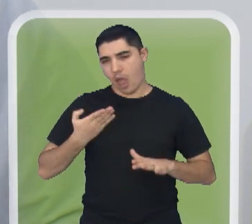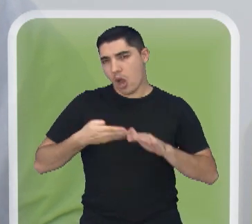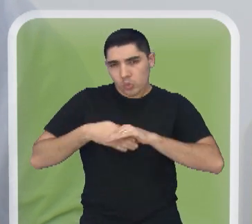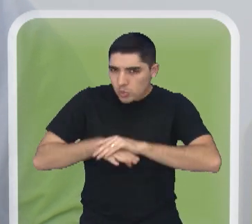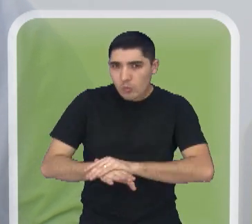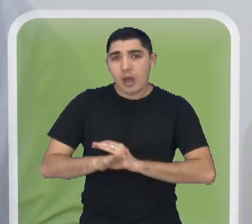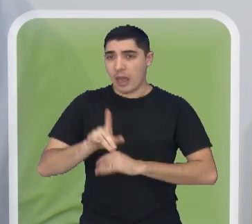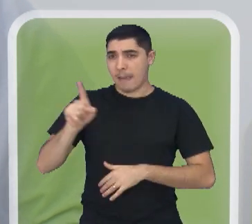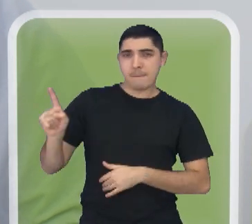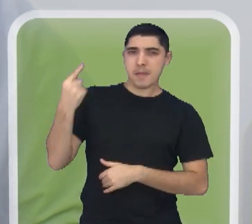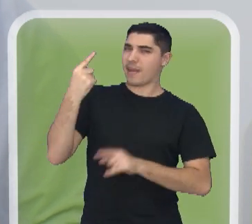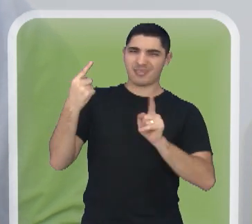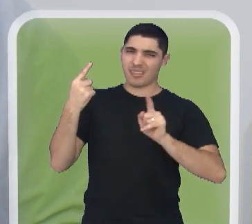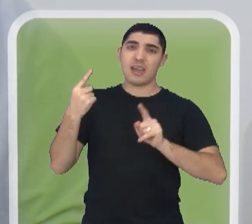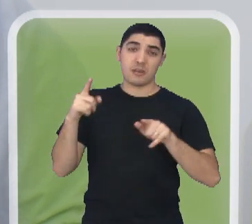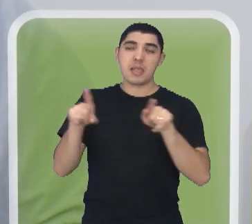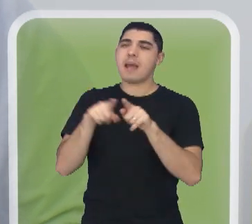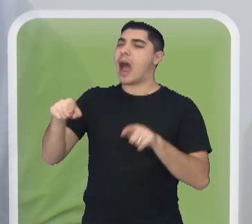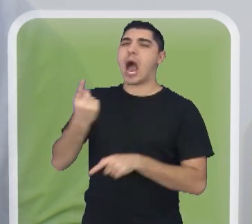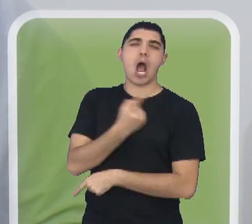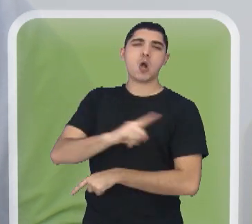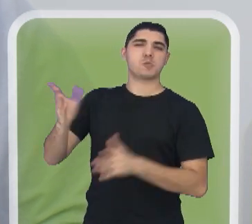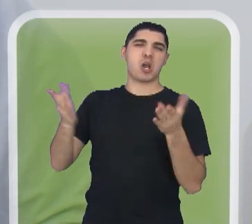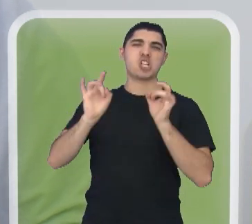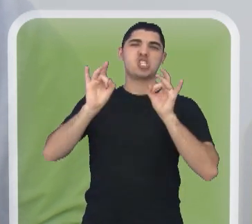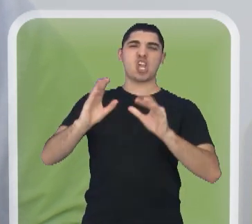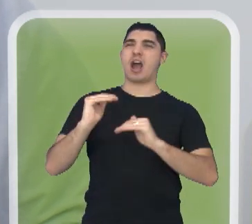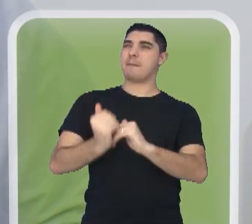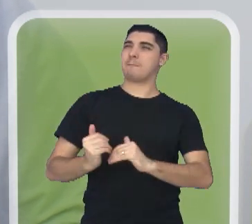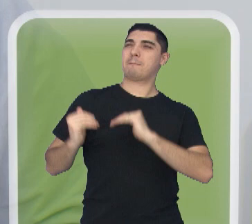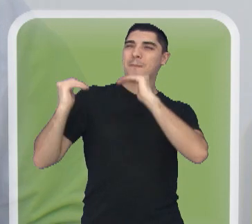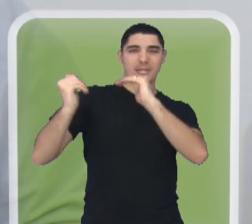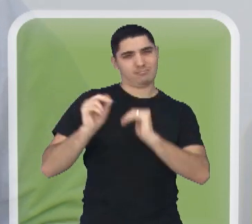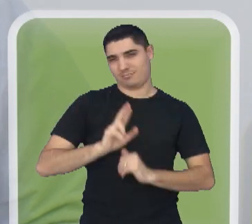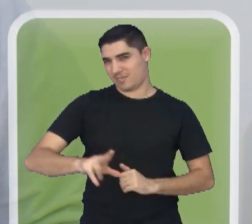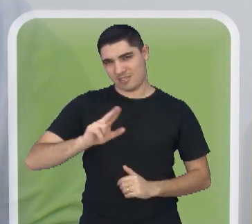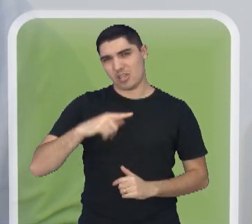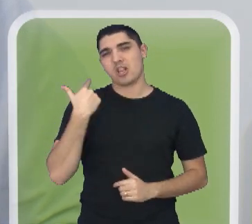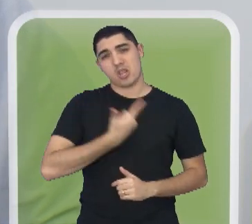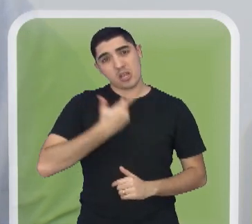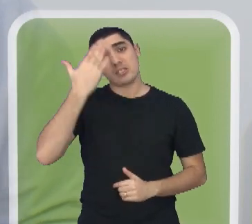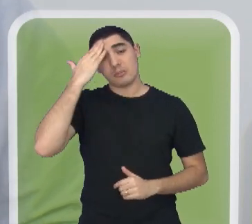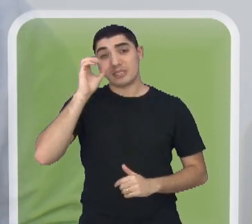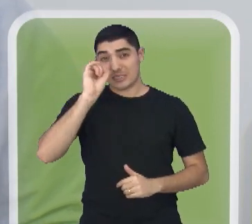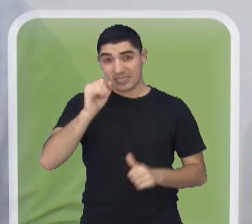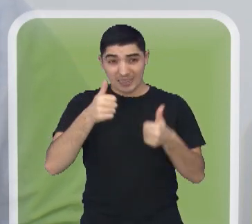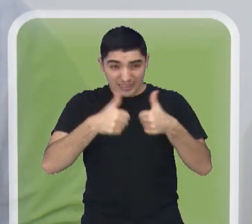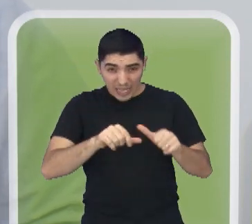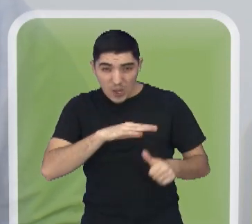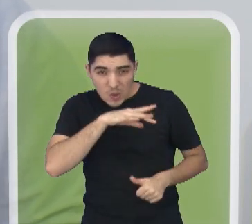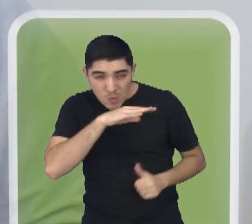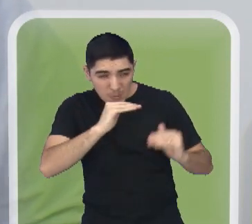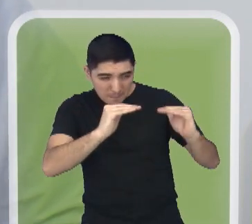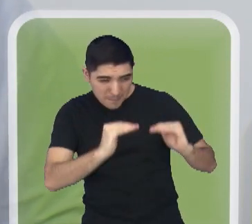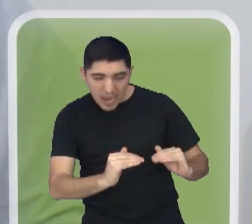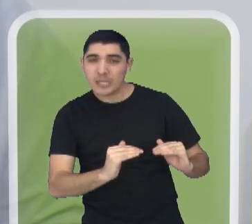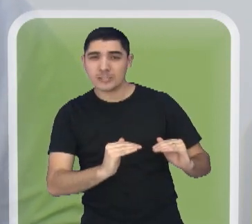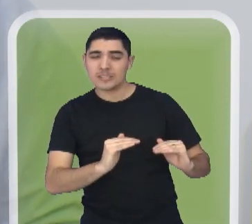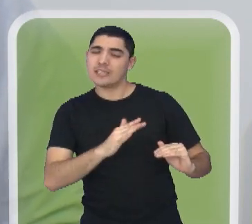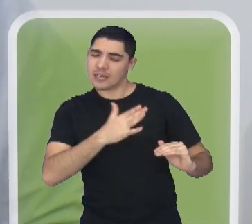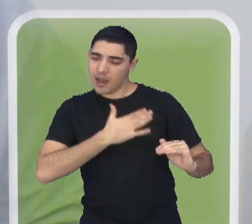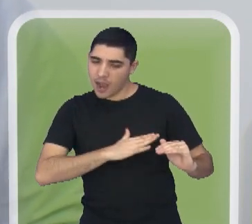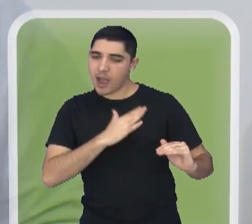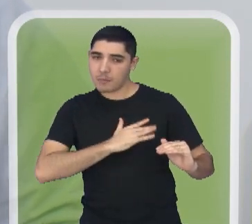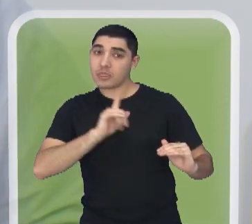ser a última. Saber também que quando você está em baixa, isso vai passar. E também saber que quando você é campeão, quando você